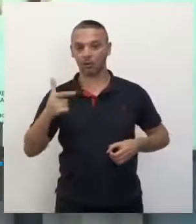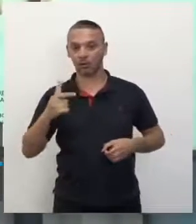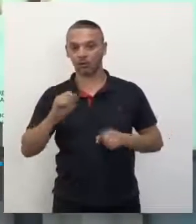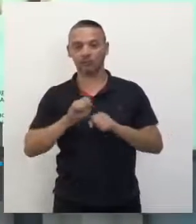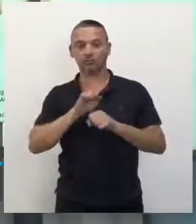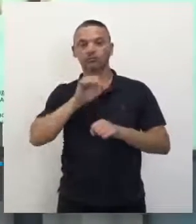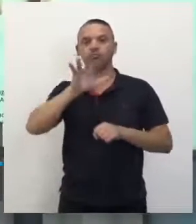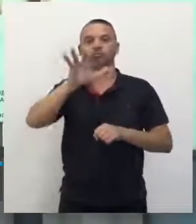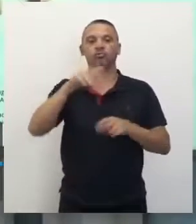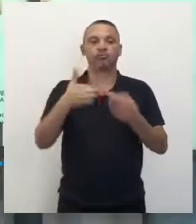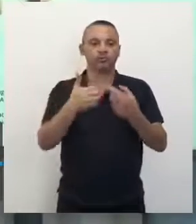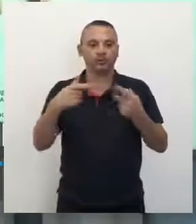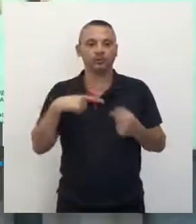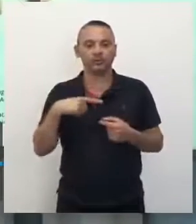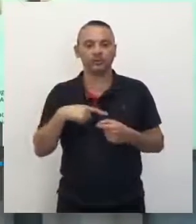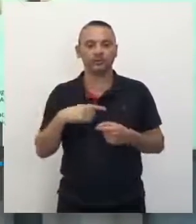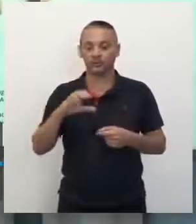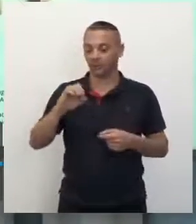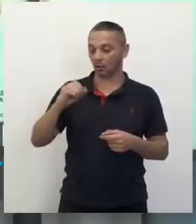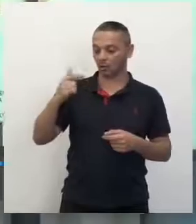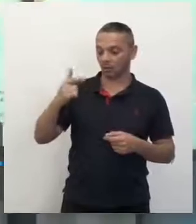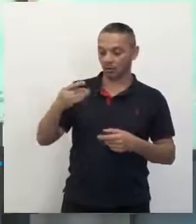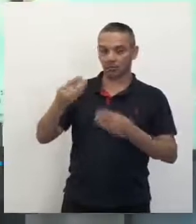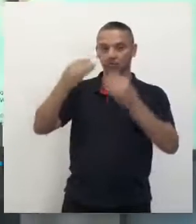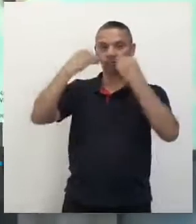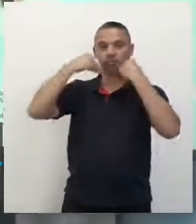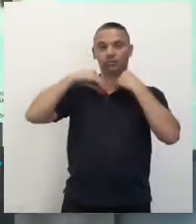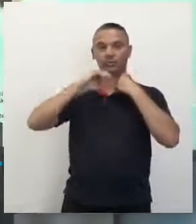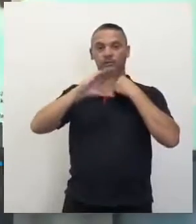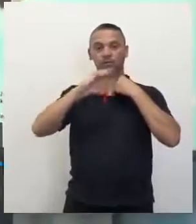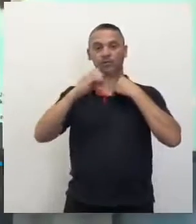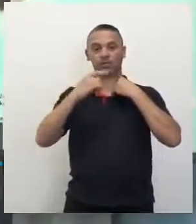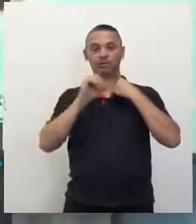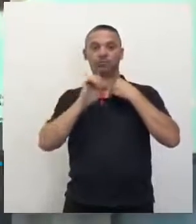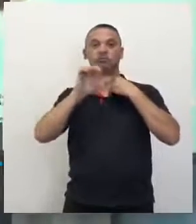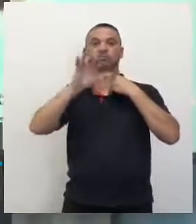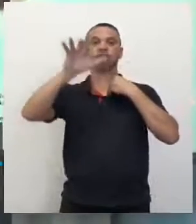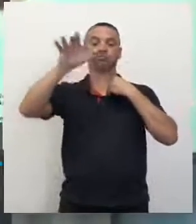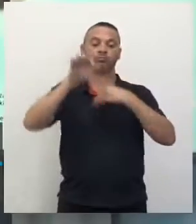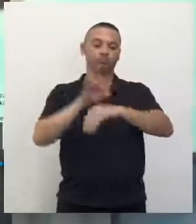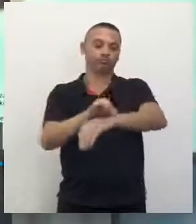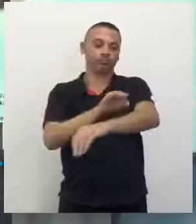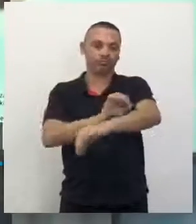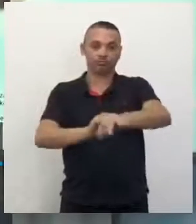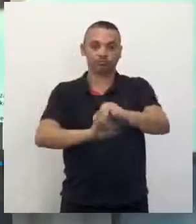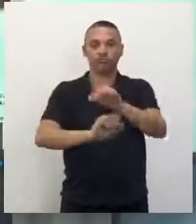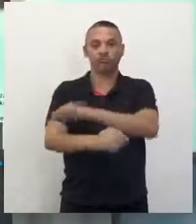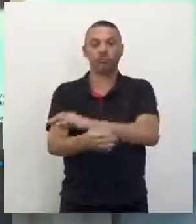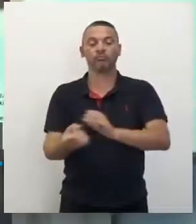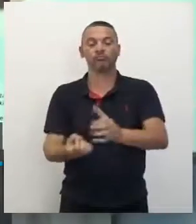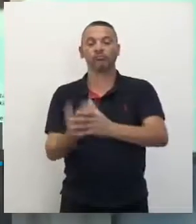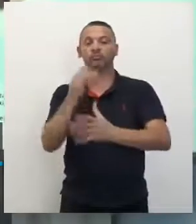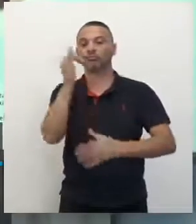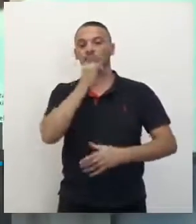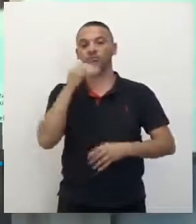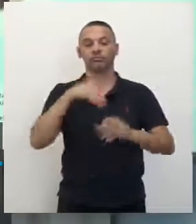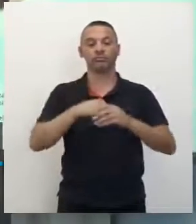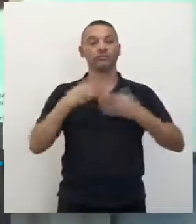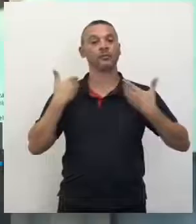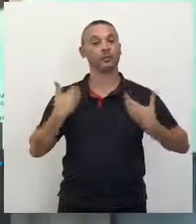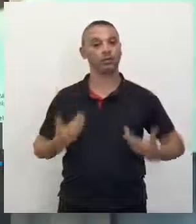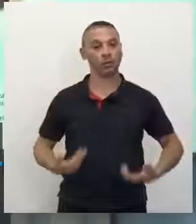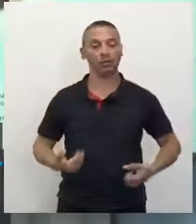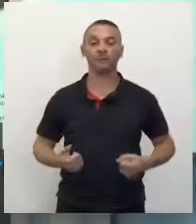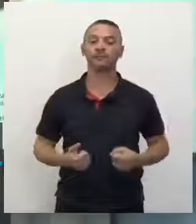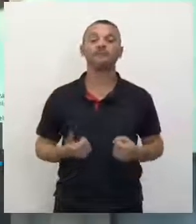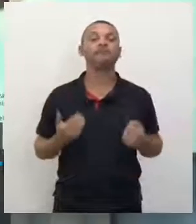carbônico, o que é? Da onde ele vem? Ele é um resíduo que a célula produz quando ela está produzindo energia para o nosso corpo. Tá?